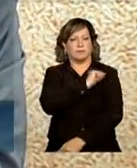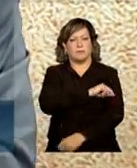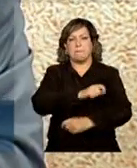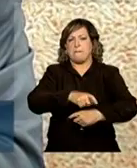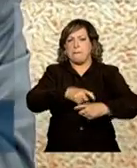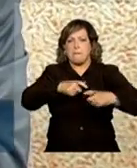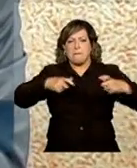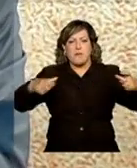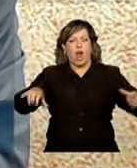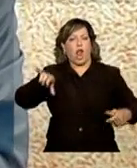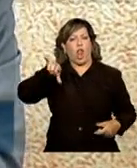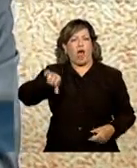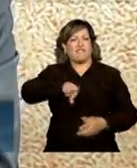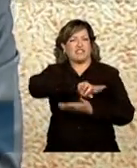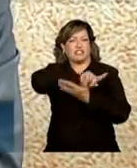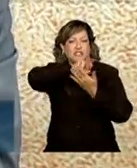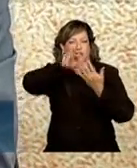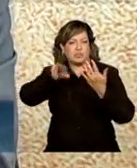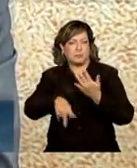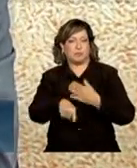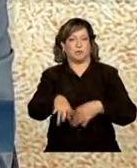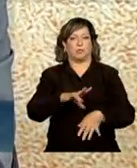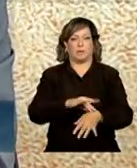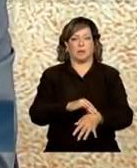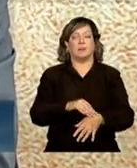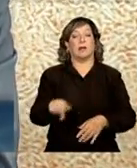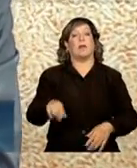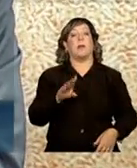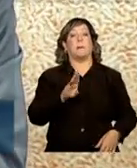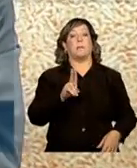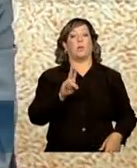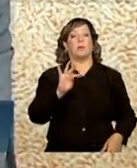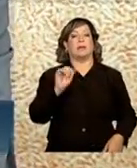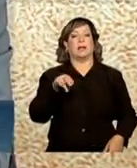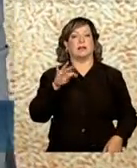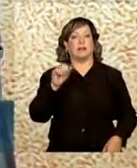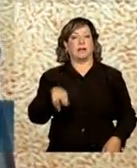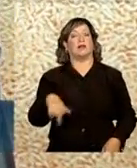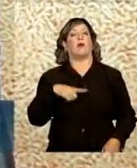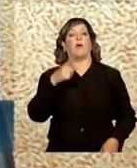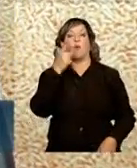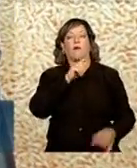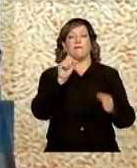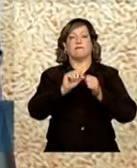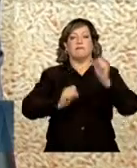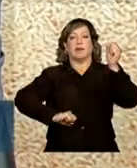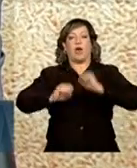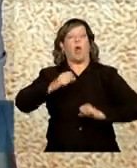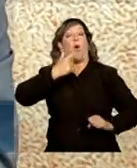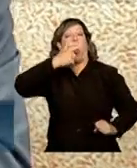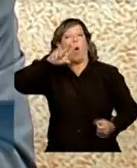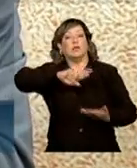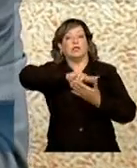Ampla e essa tecnologia poderá ajudar o Instituto Butantã a produzir outros tipos de vacinas também ou seja nós vamos se